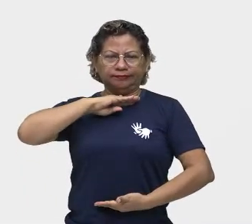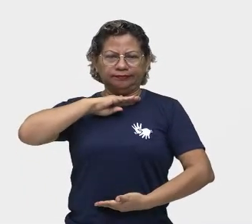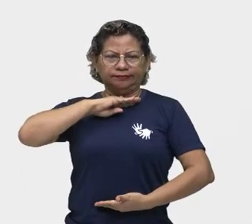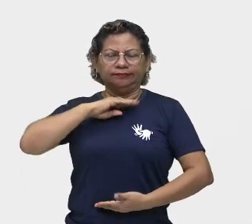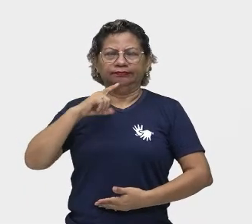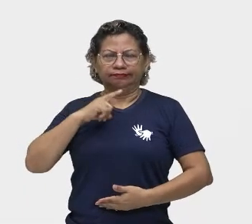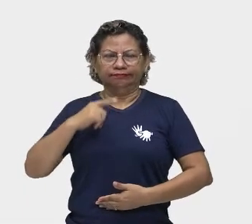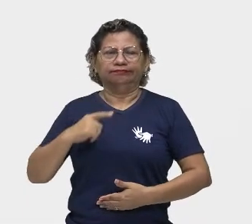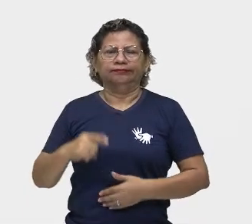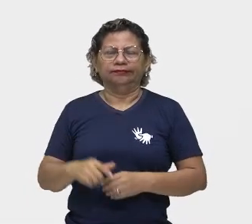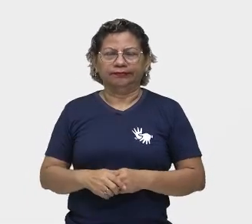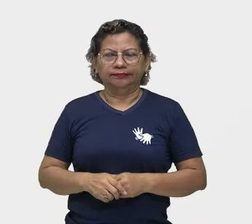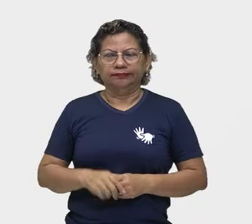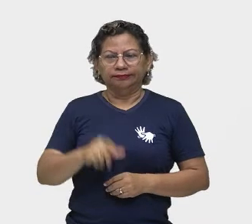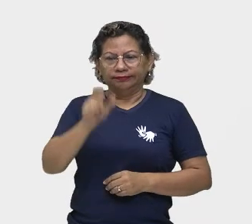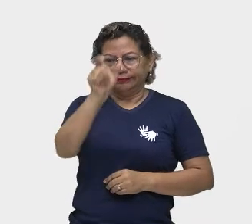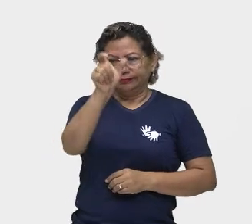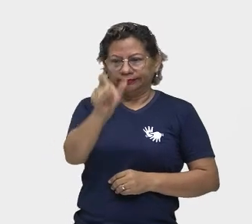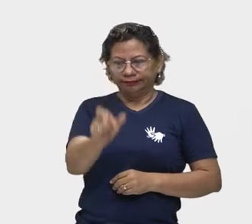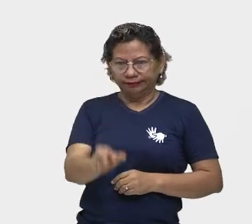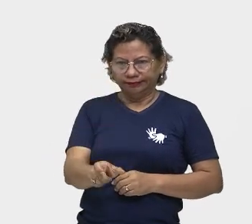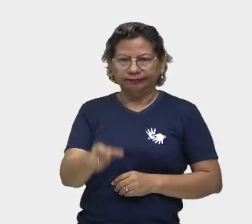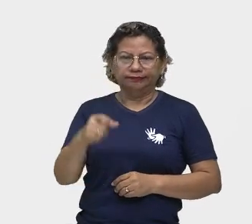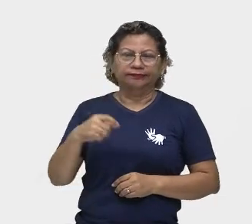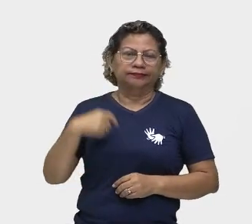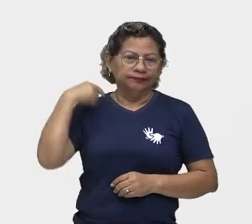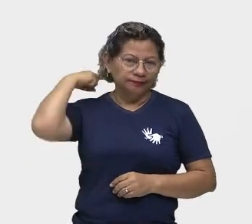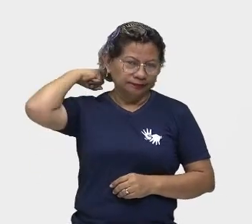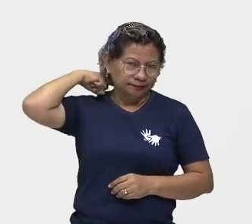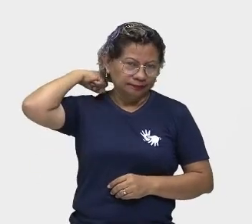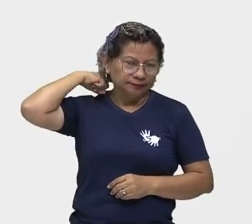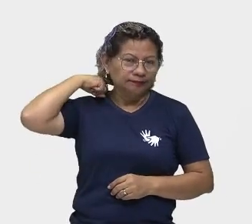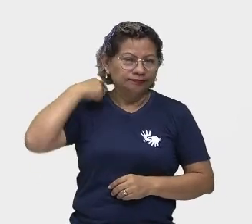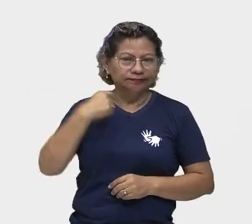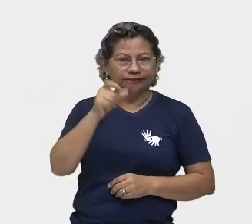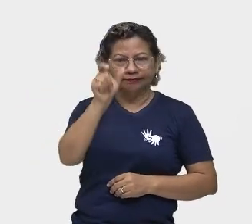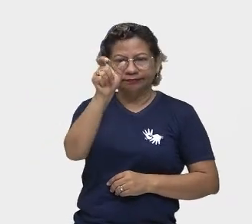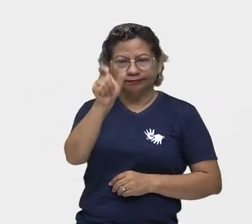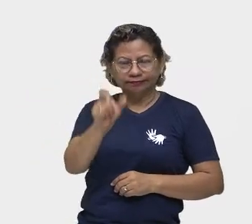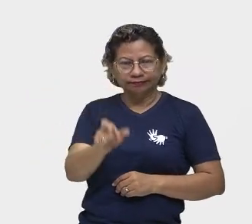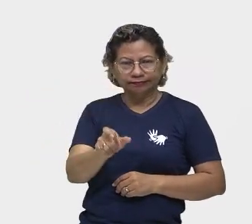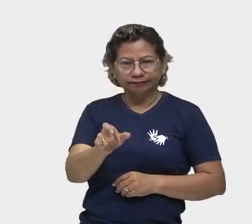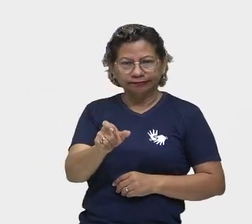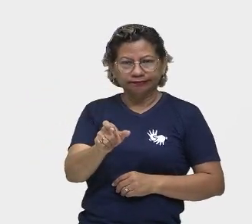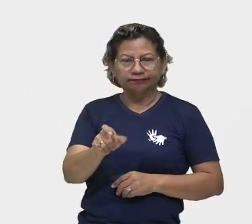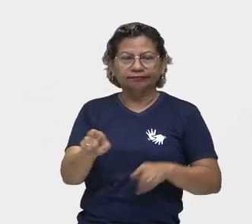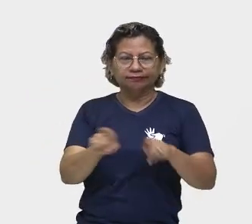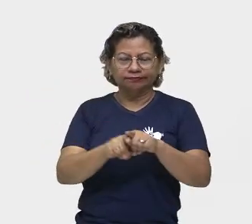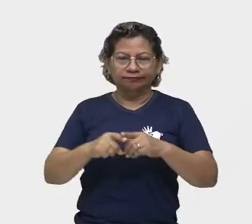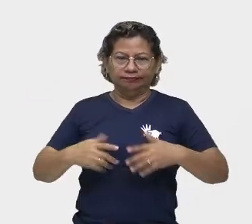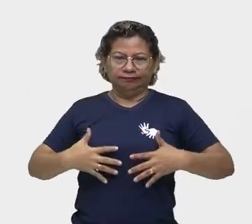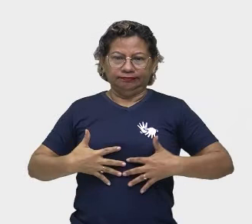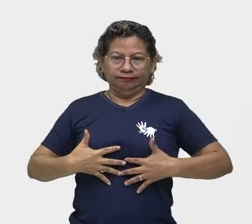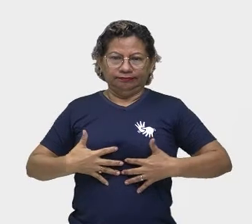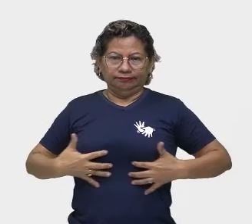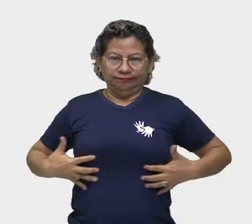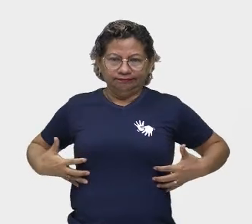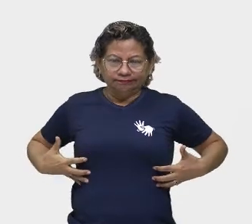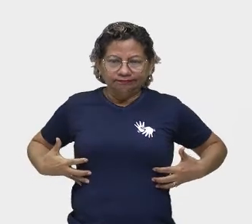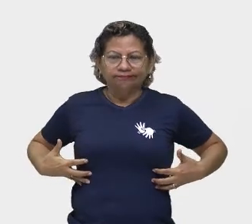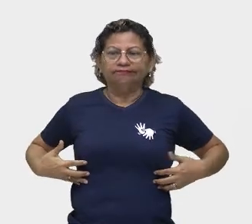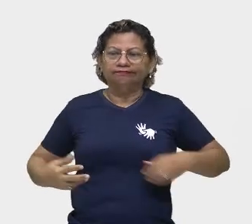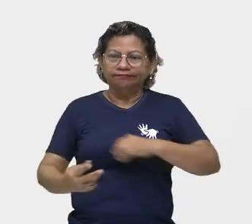coluna vertebral que são as vértebras aberta Brasil os ossos irregulares e pela caixa torácica essa que vai